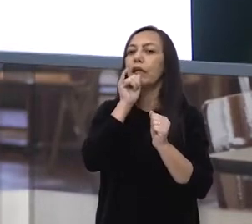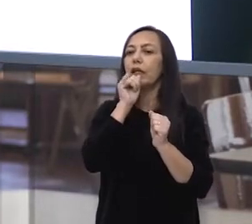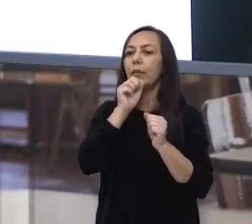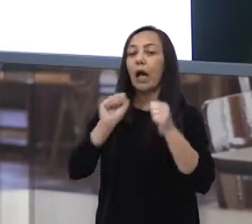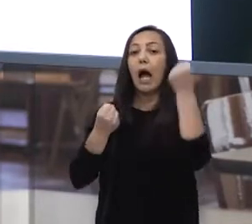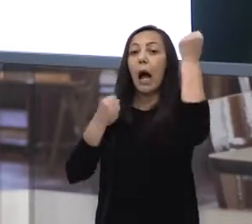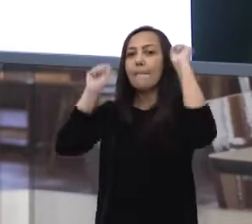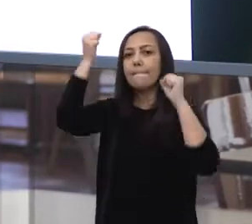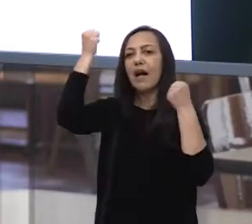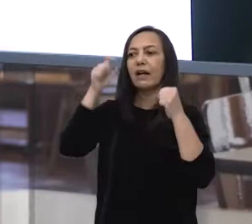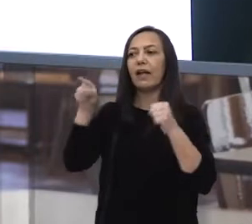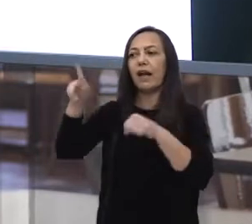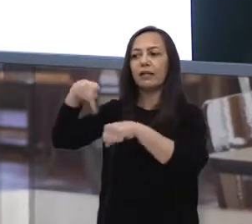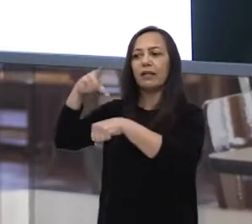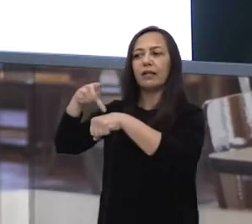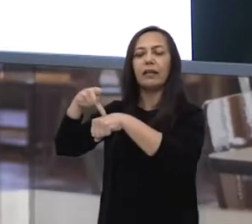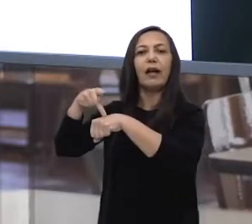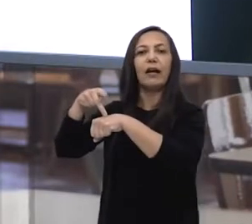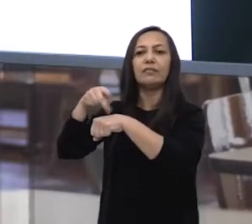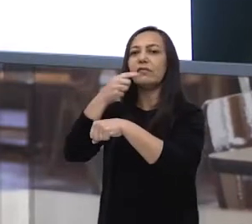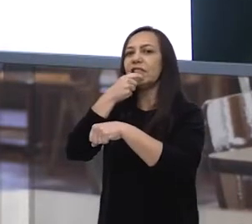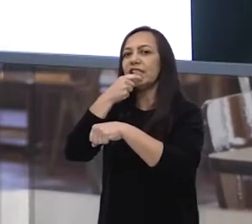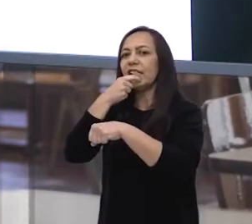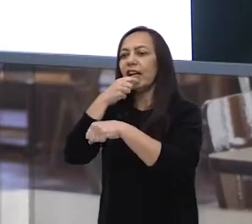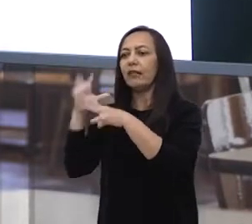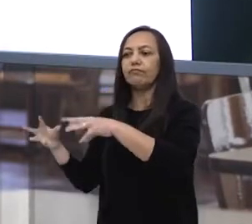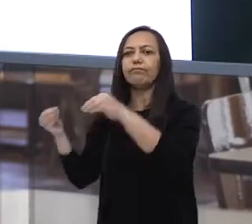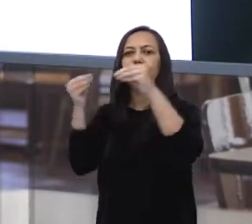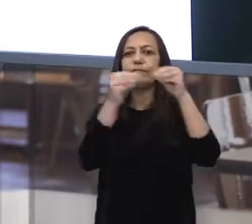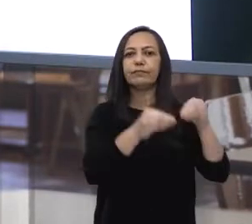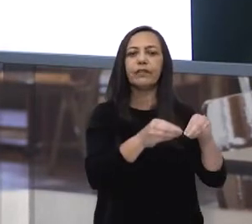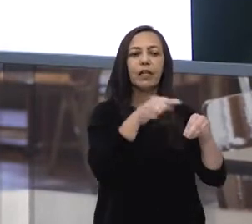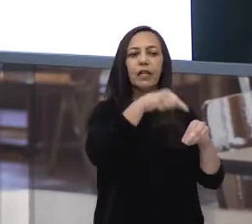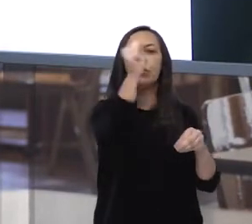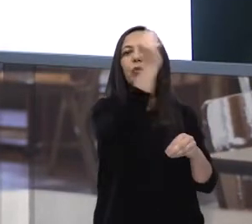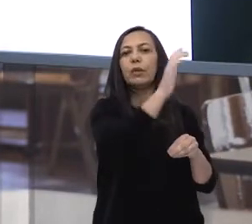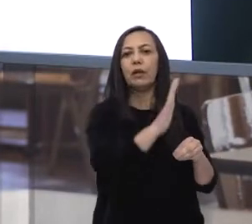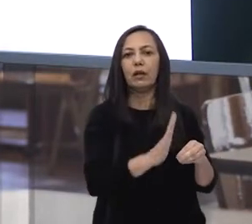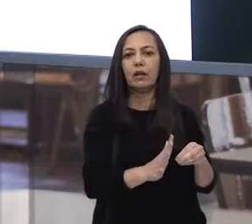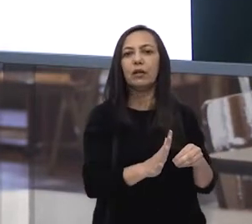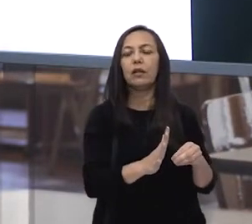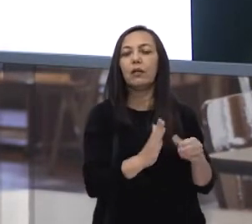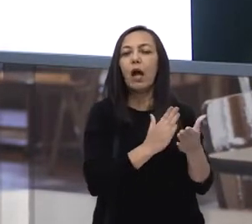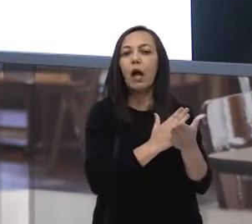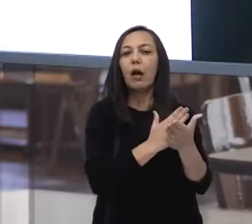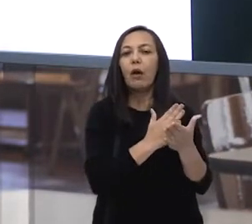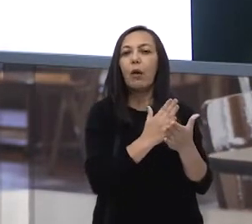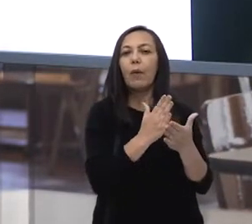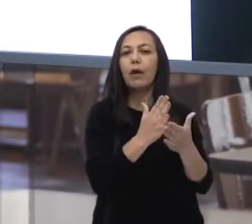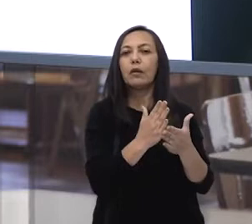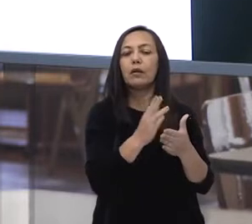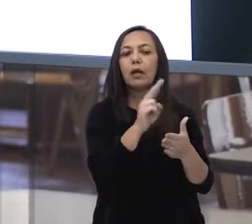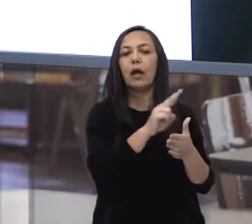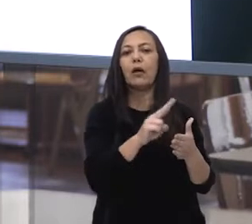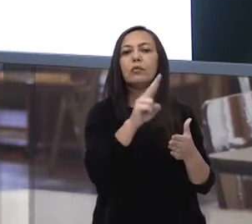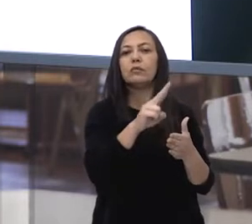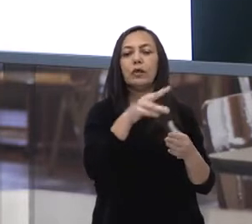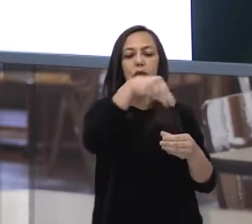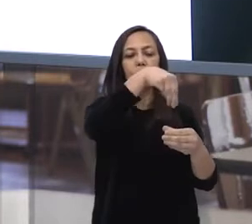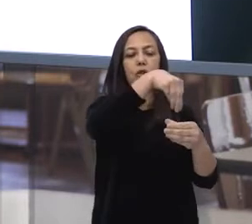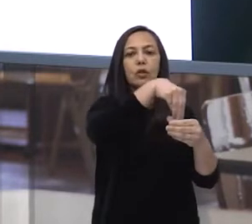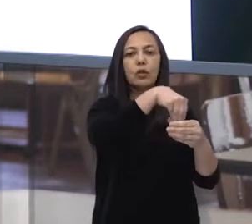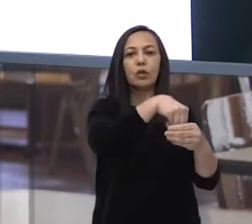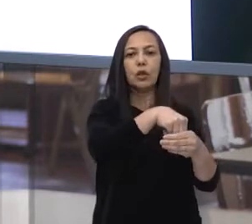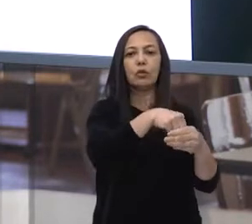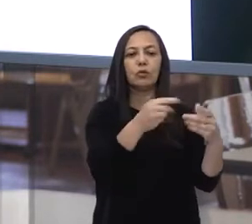Inglaterra, entre aspas, elas eram trazidas aqui para o Brasil. Então elas começaram a ser inseridas